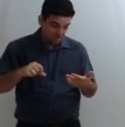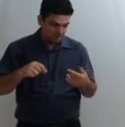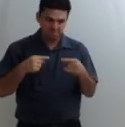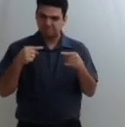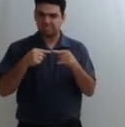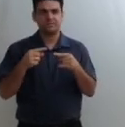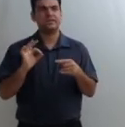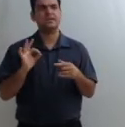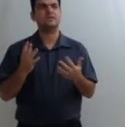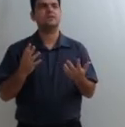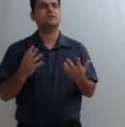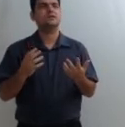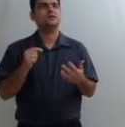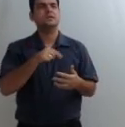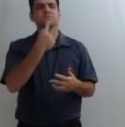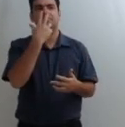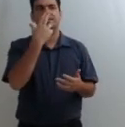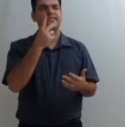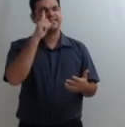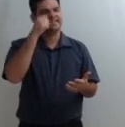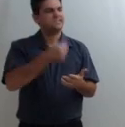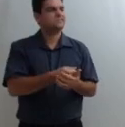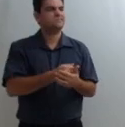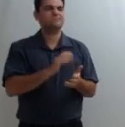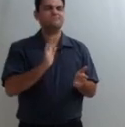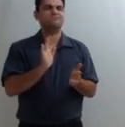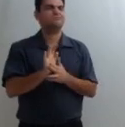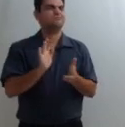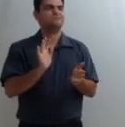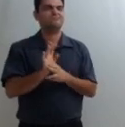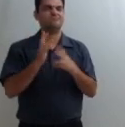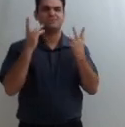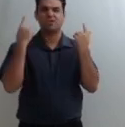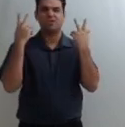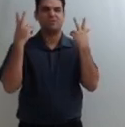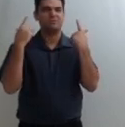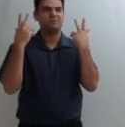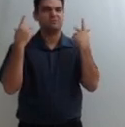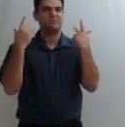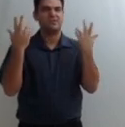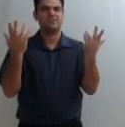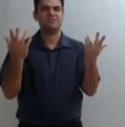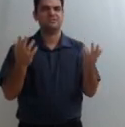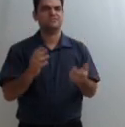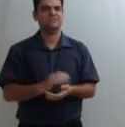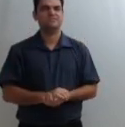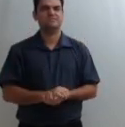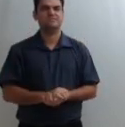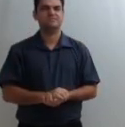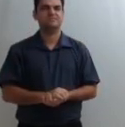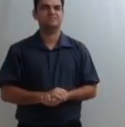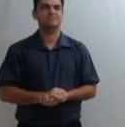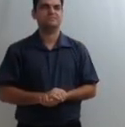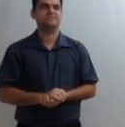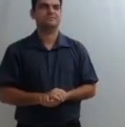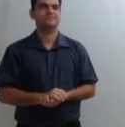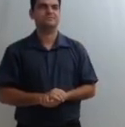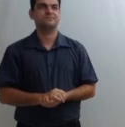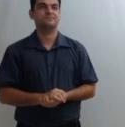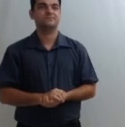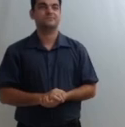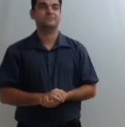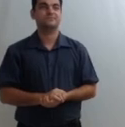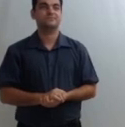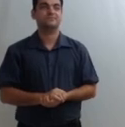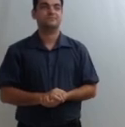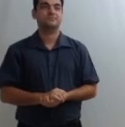decisão chapada, padrão, que pode ser utilizada em qualquer tipo de situação semelhante. Pois não, vou ter que colher os votos,